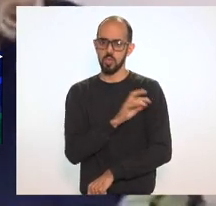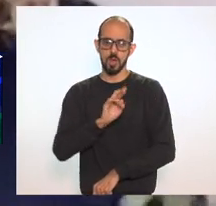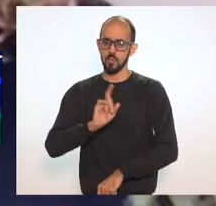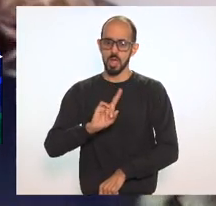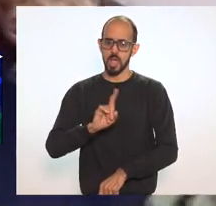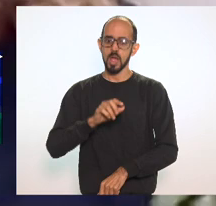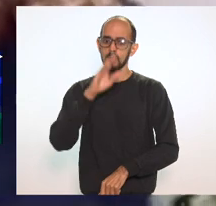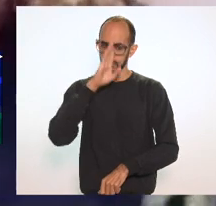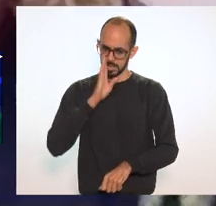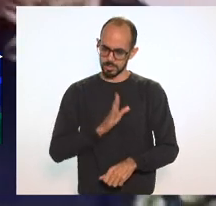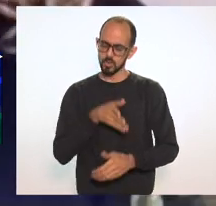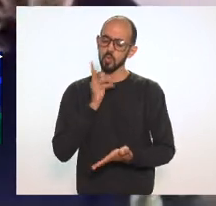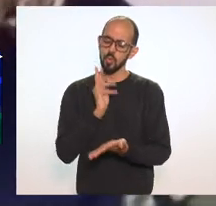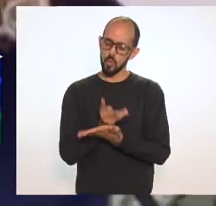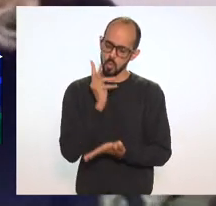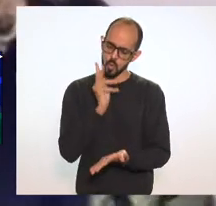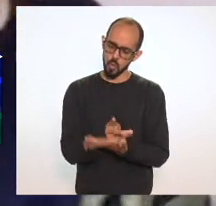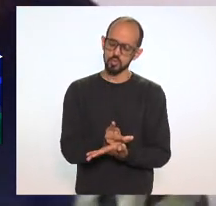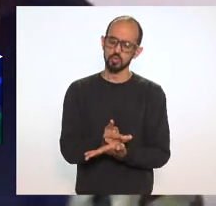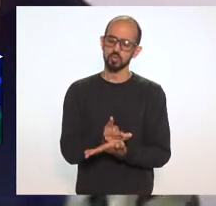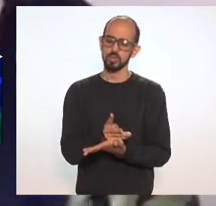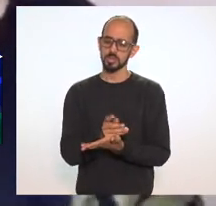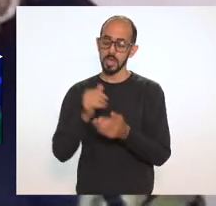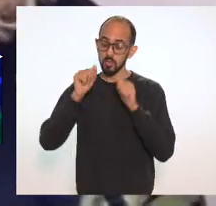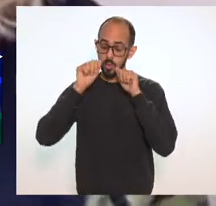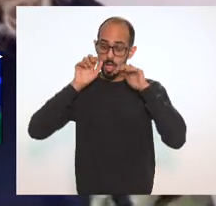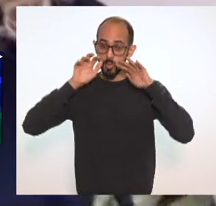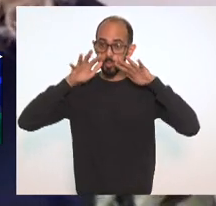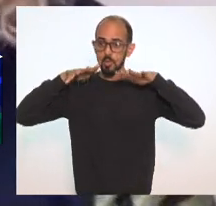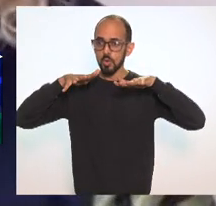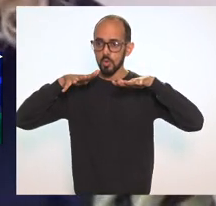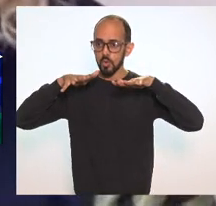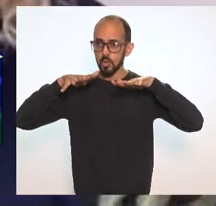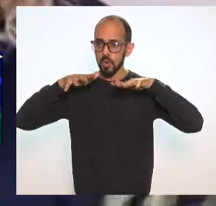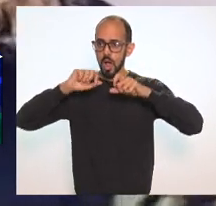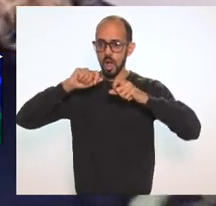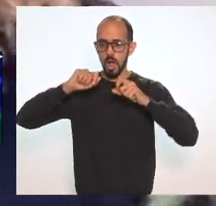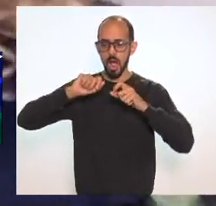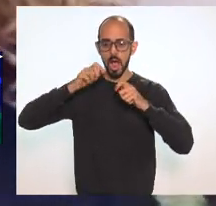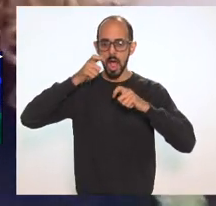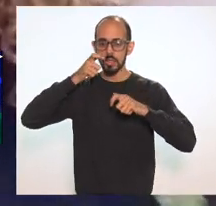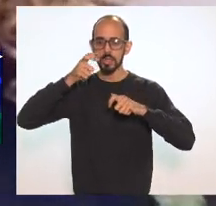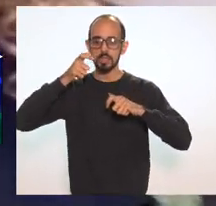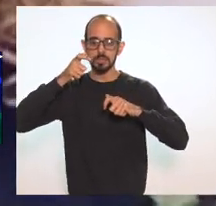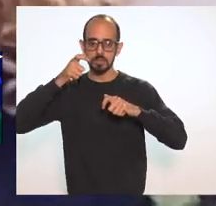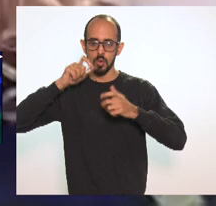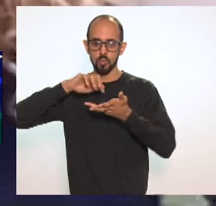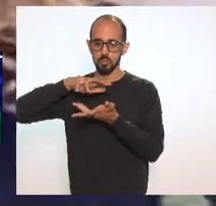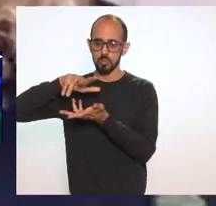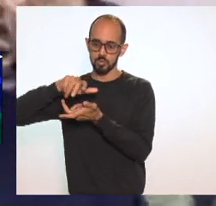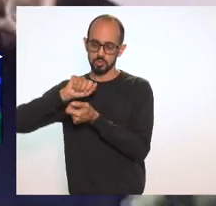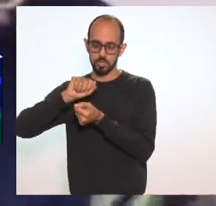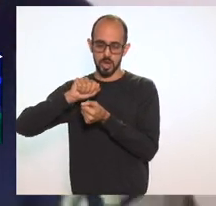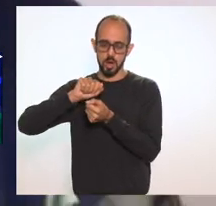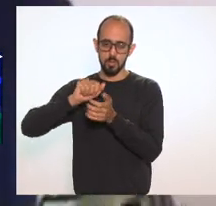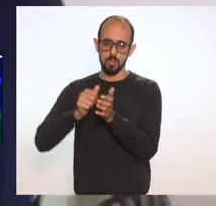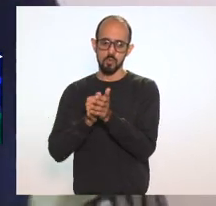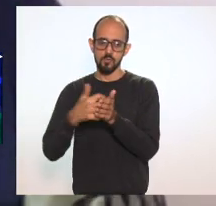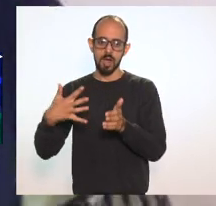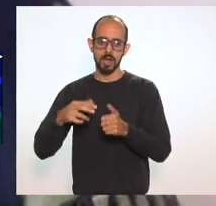sendo o centro da atenção mundial em relação ao apoio de Mia e isso se dá por diversos fatores